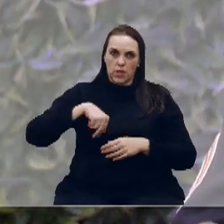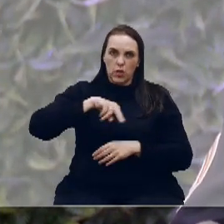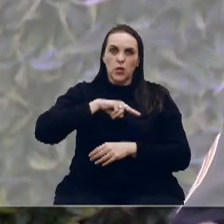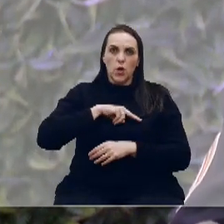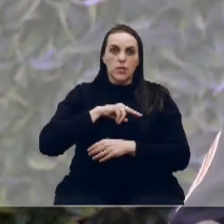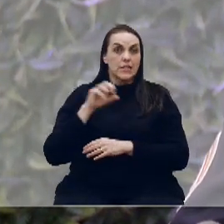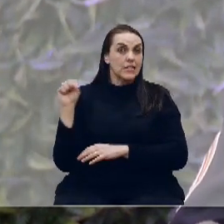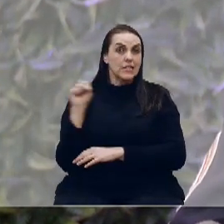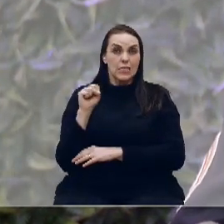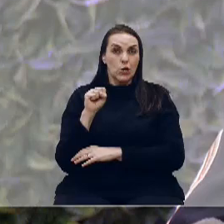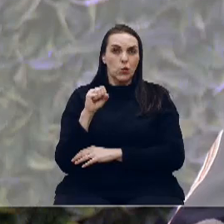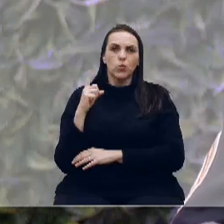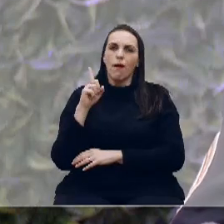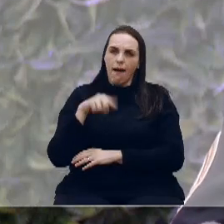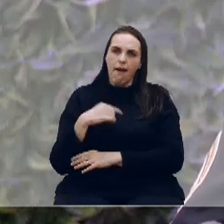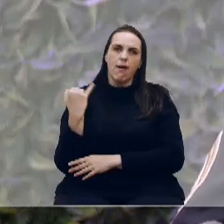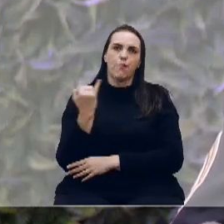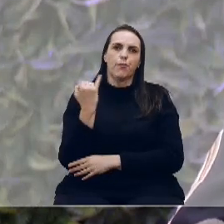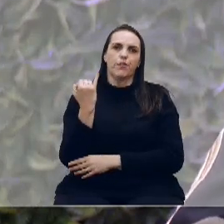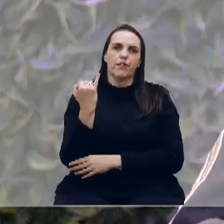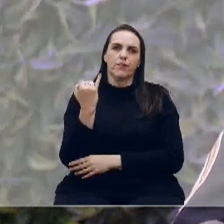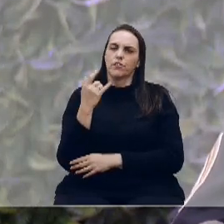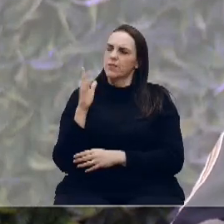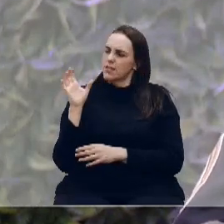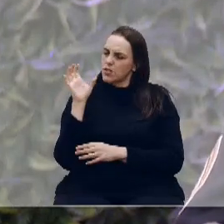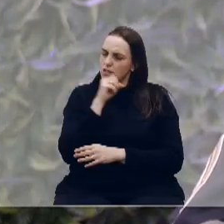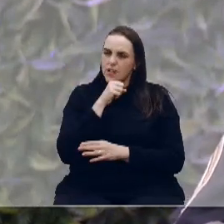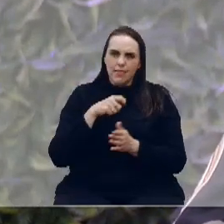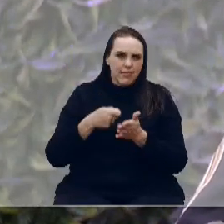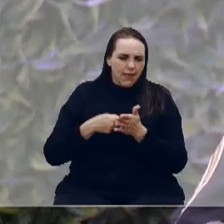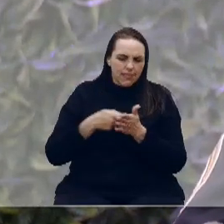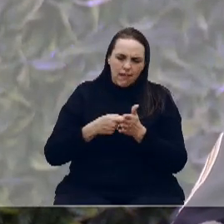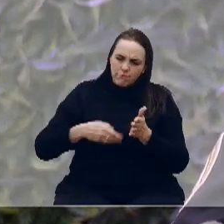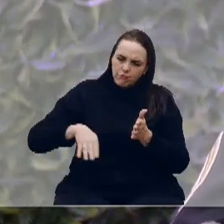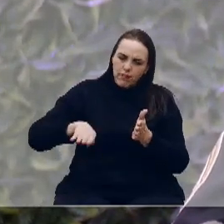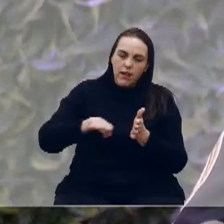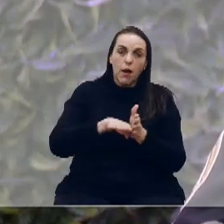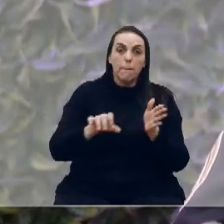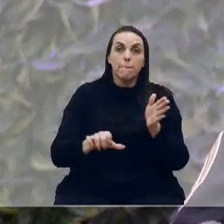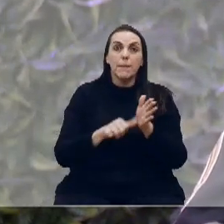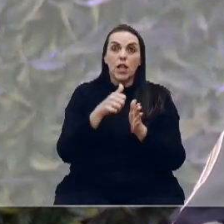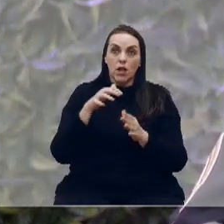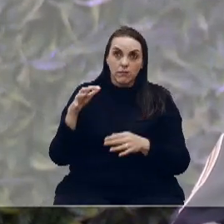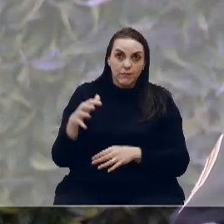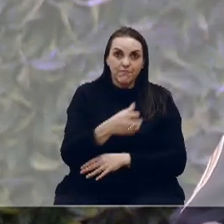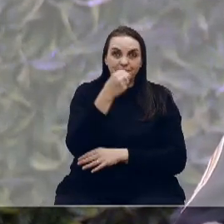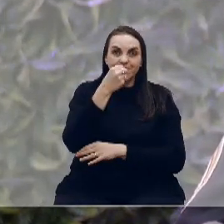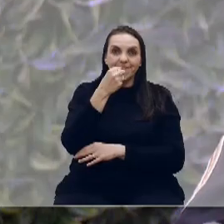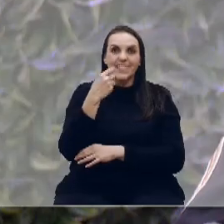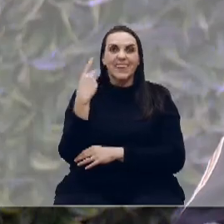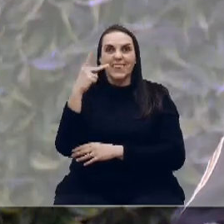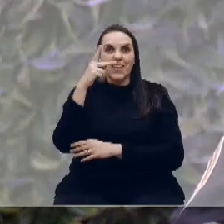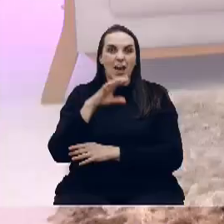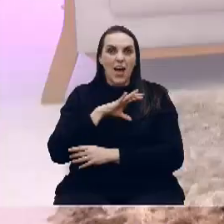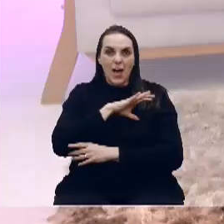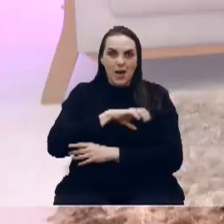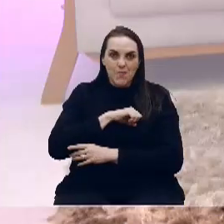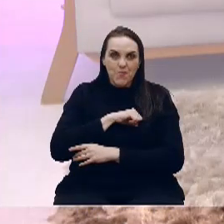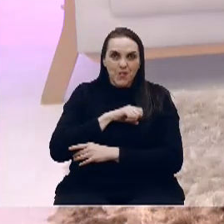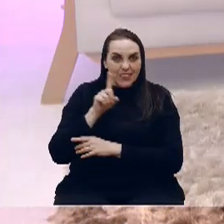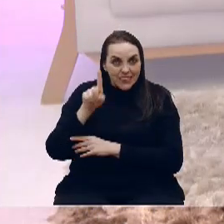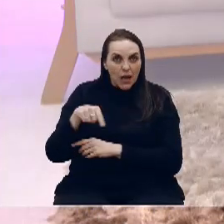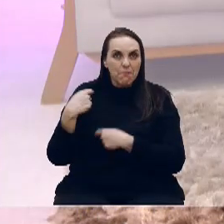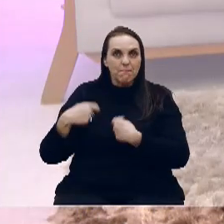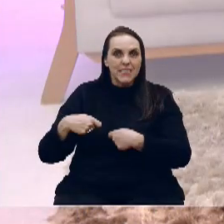segundo importa. Então, a gente vai sempre tentar chegar o mais breve e trazer o melhor socorro para o teu amor que está lá na ponta precisando.